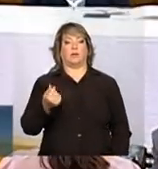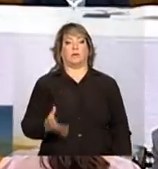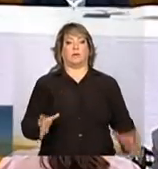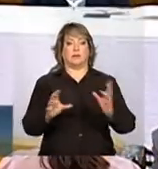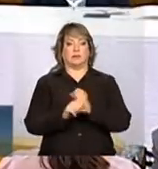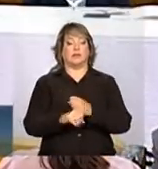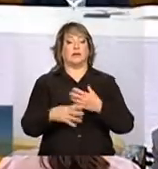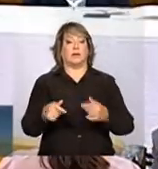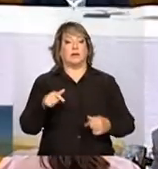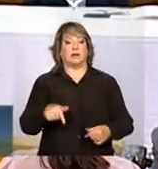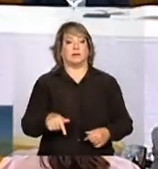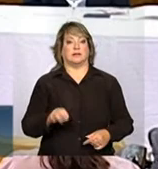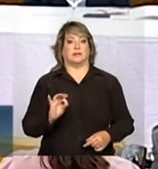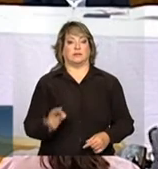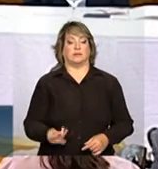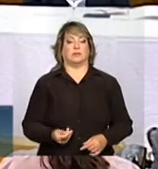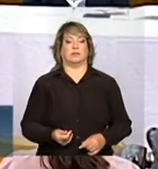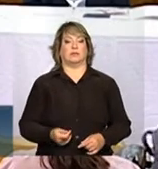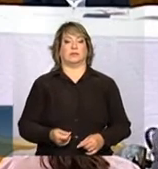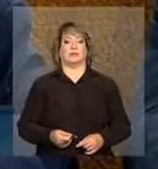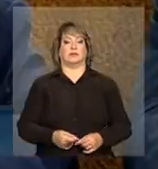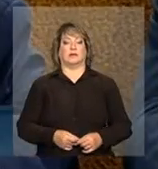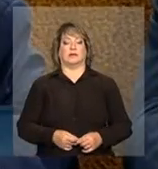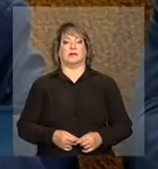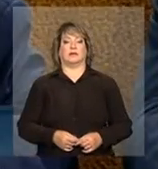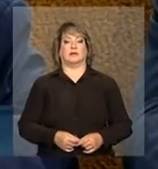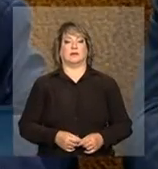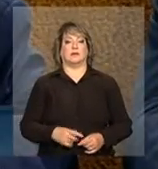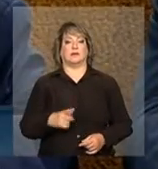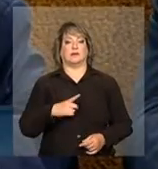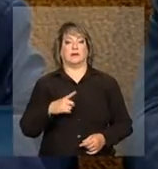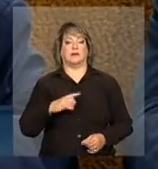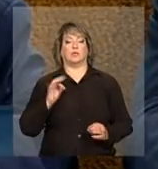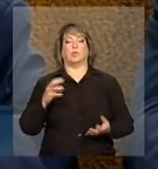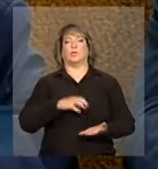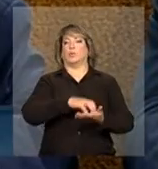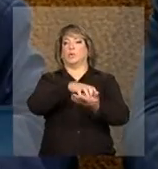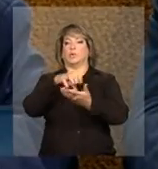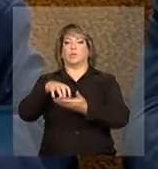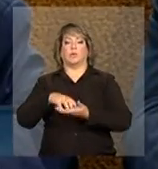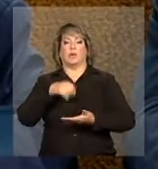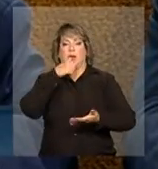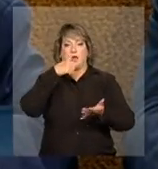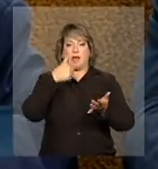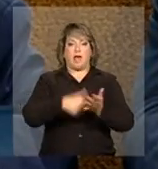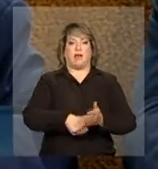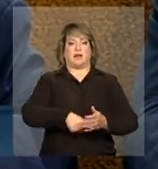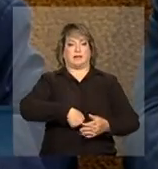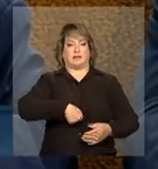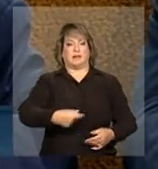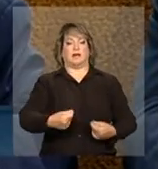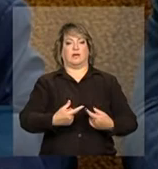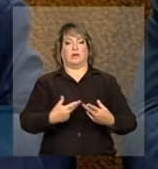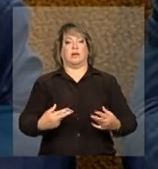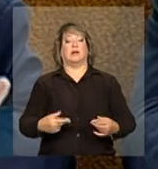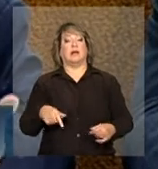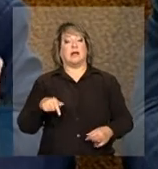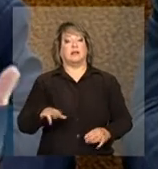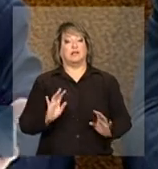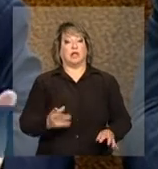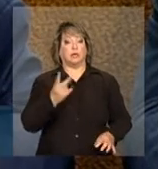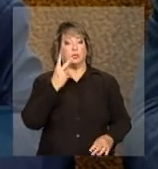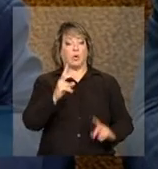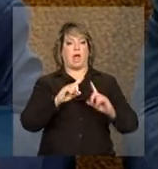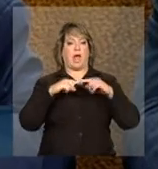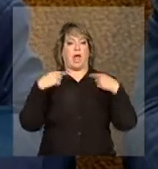a manifestação de carta das entidades a respeito. Foram realizadas duas rodadas